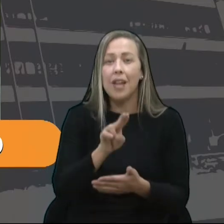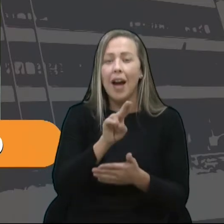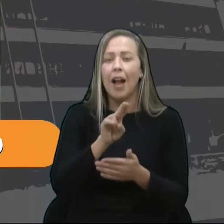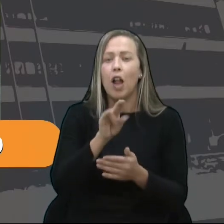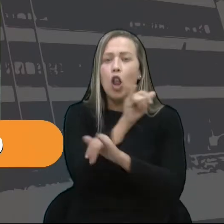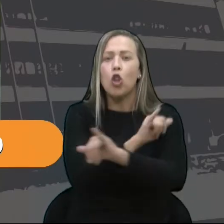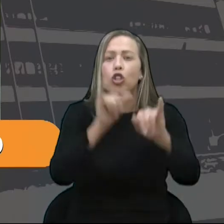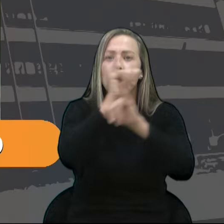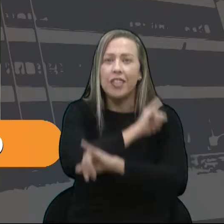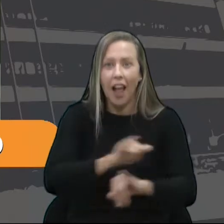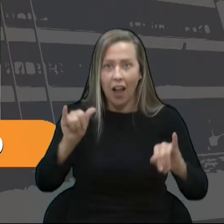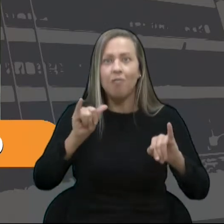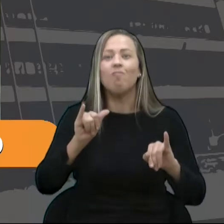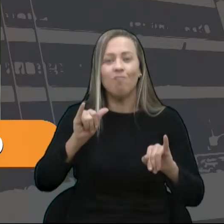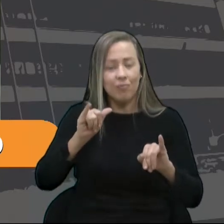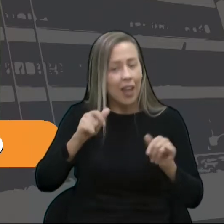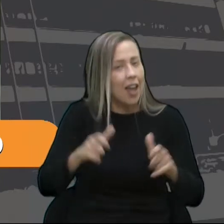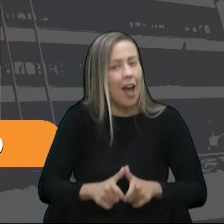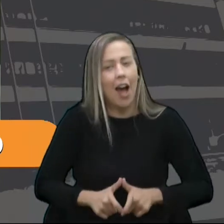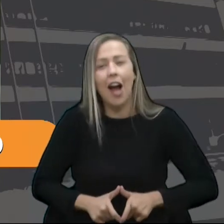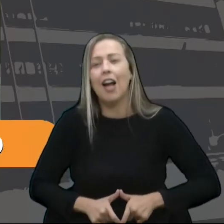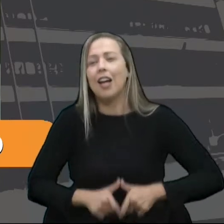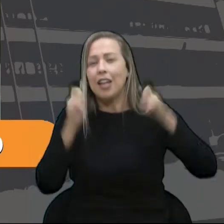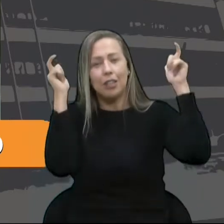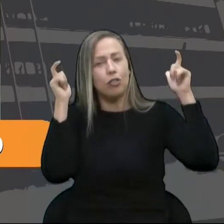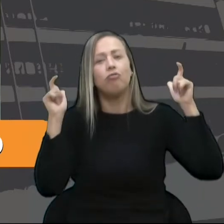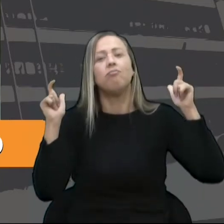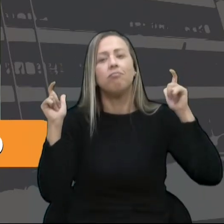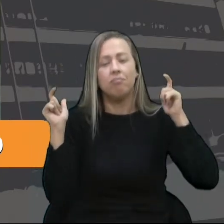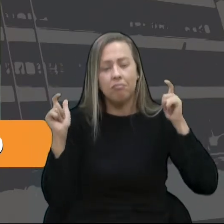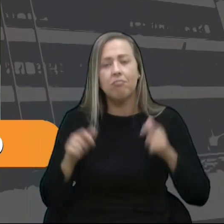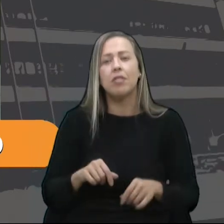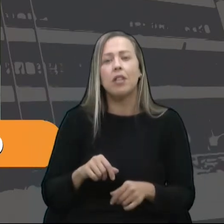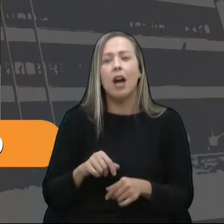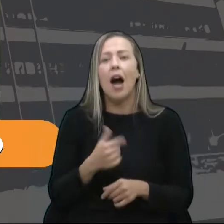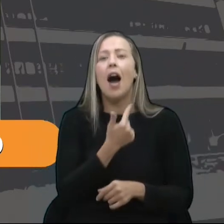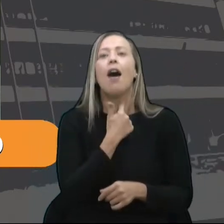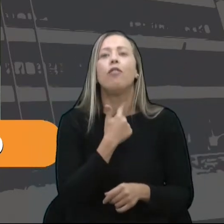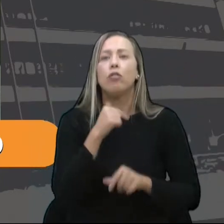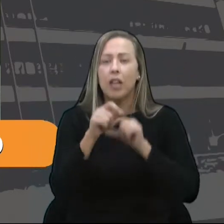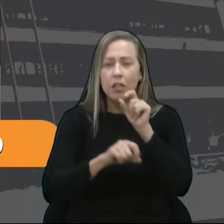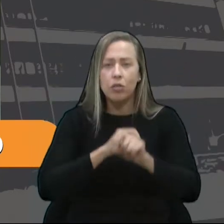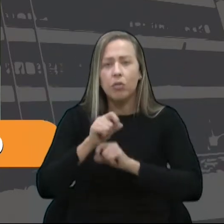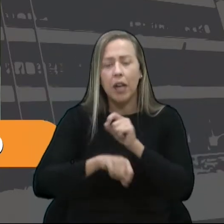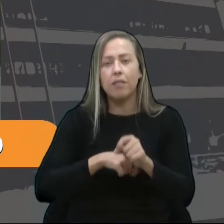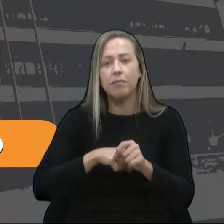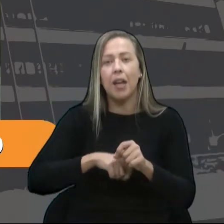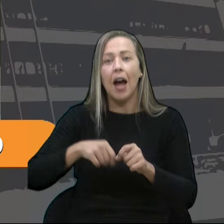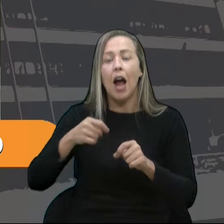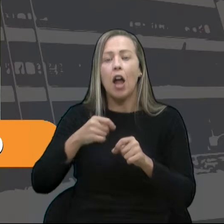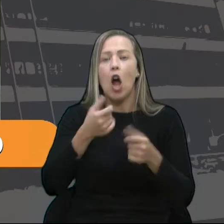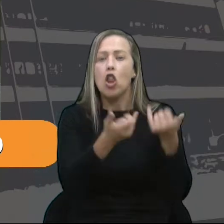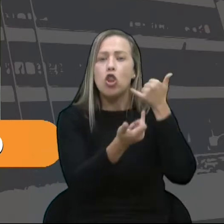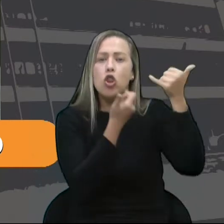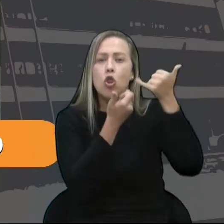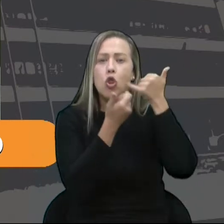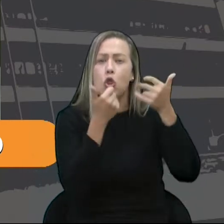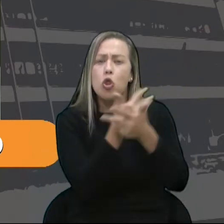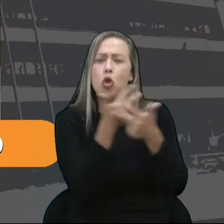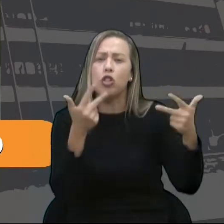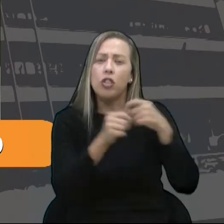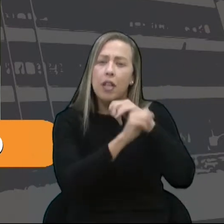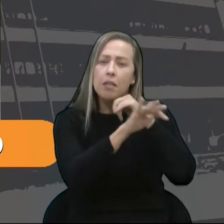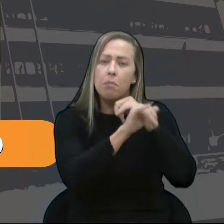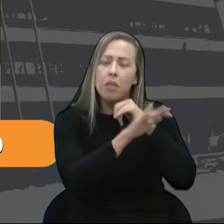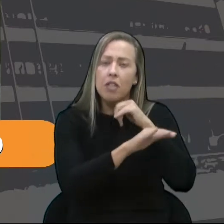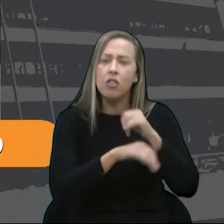noticiosos. E, na grande maioria, o desejo é que as notícias não tivessem